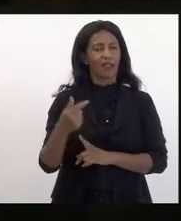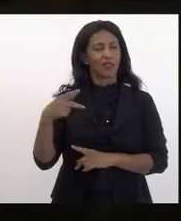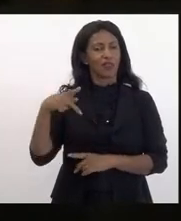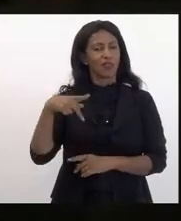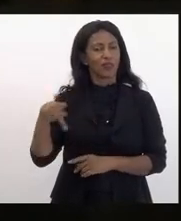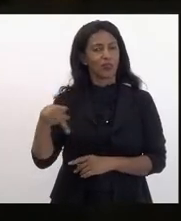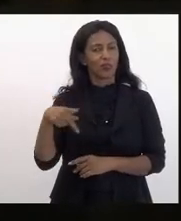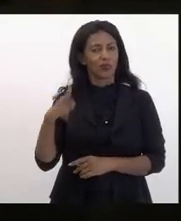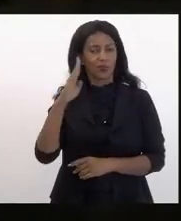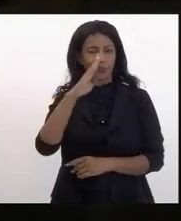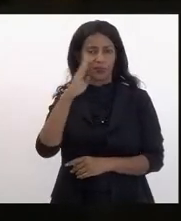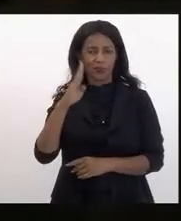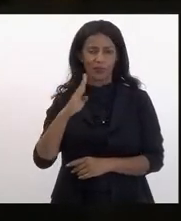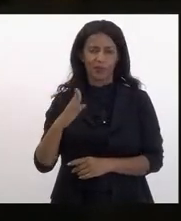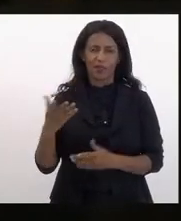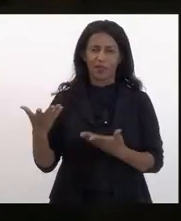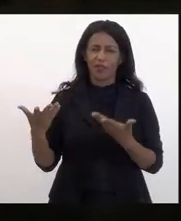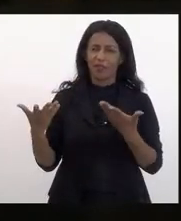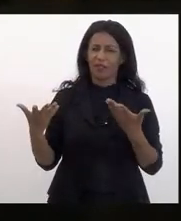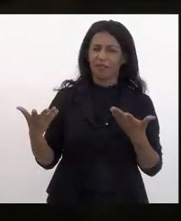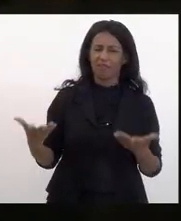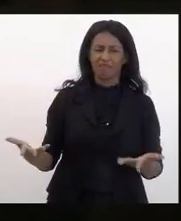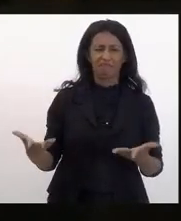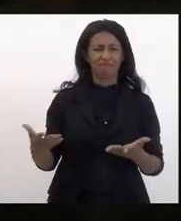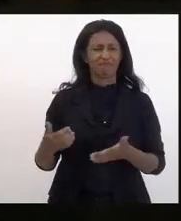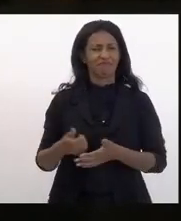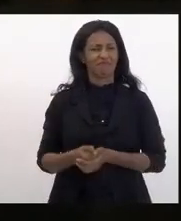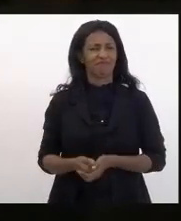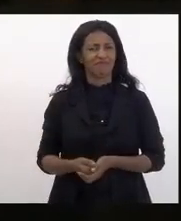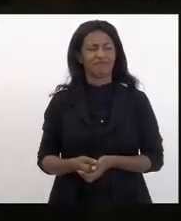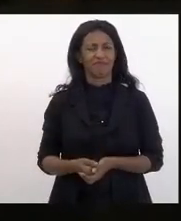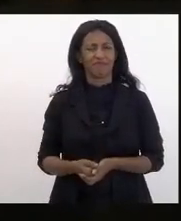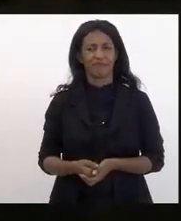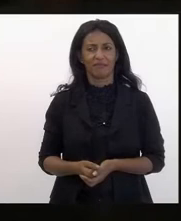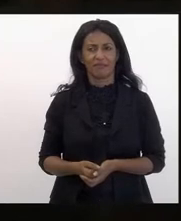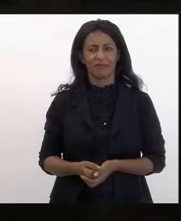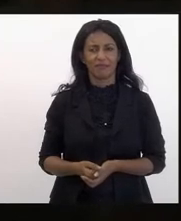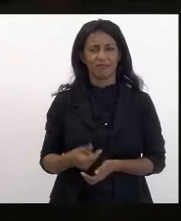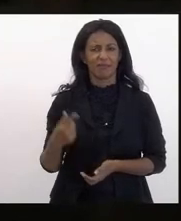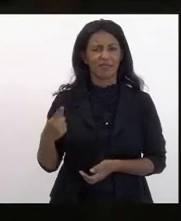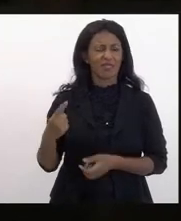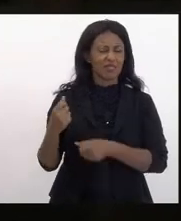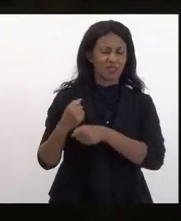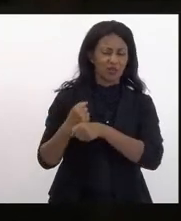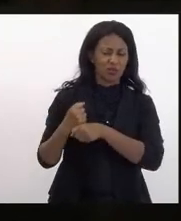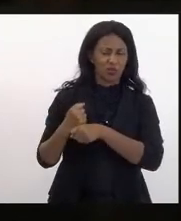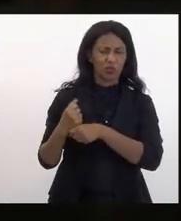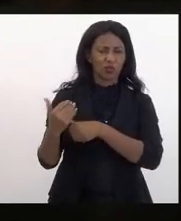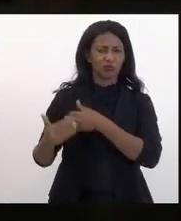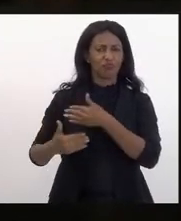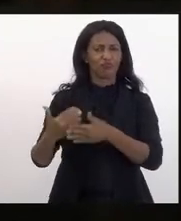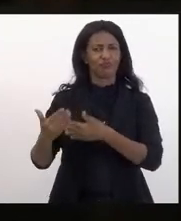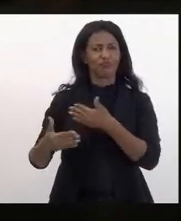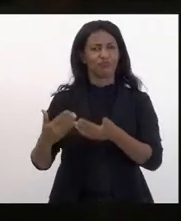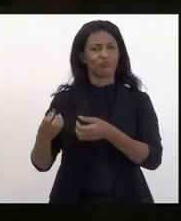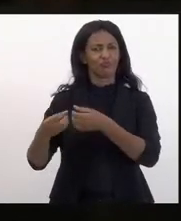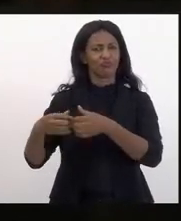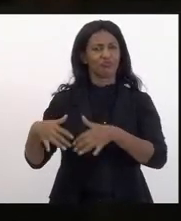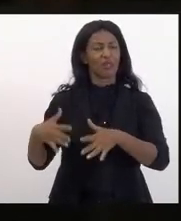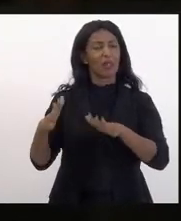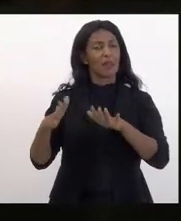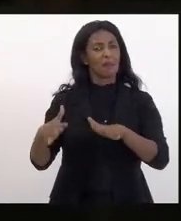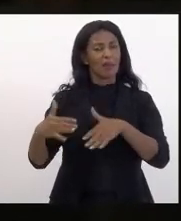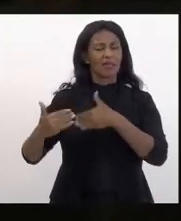brasileira, que foi tão escanteada nesses últimos anos, mas cada